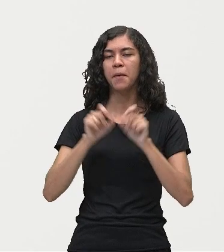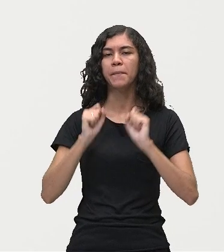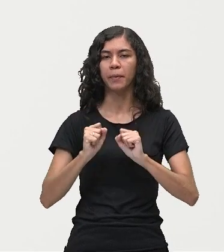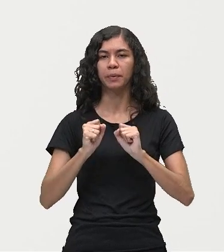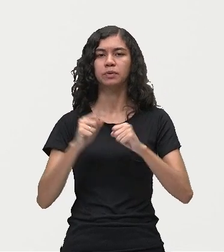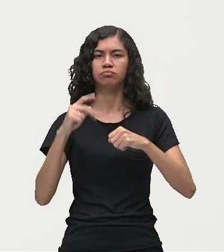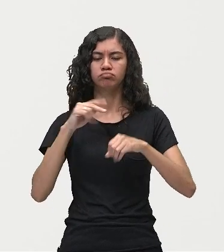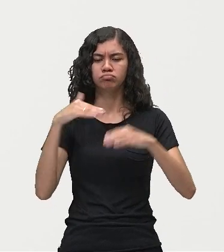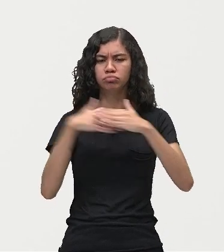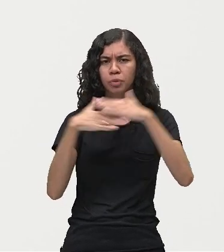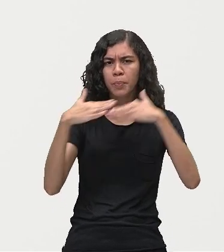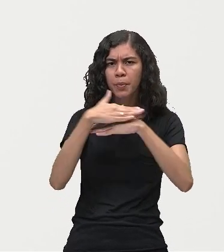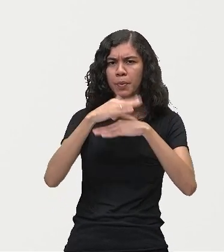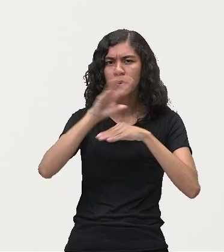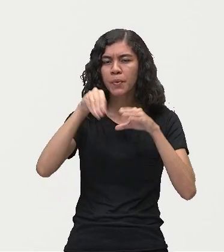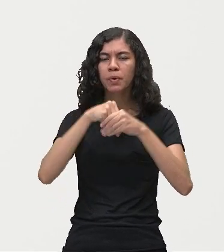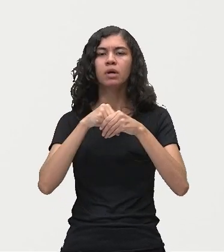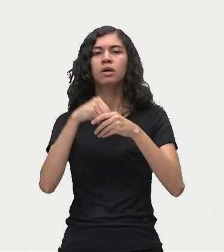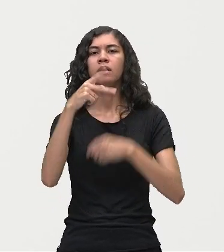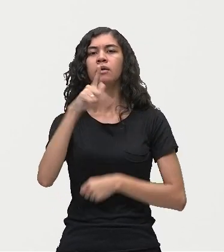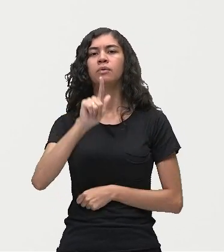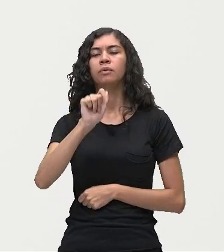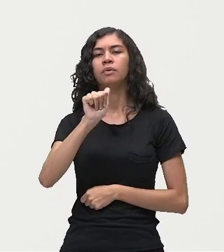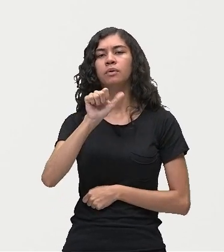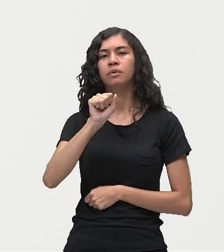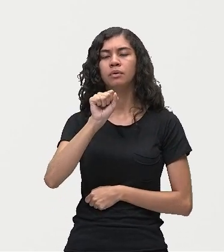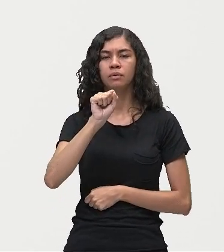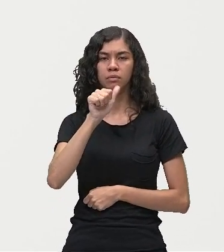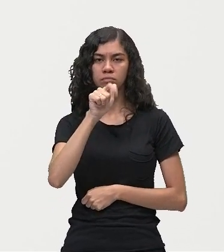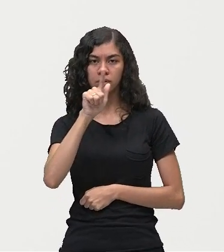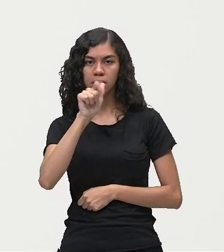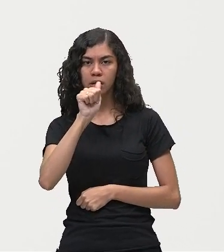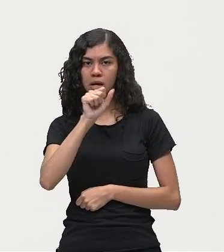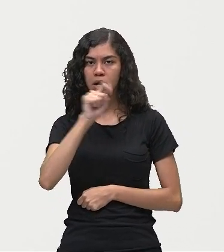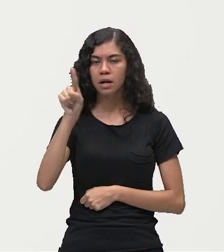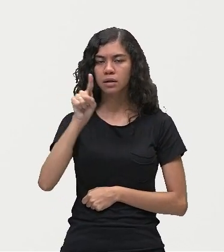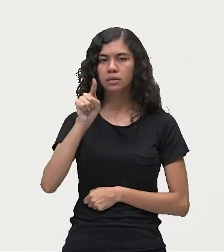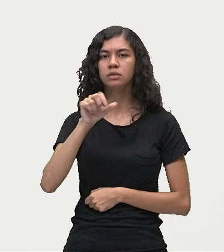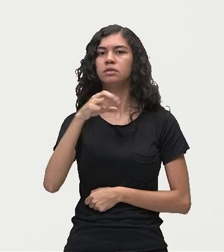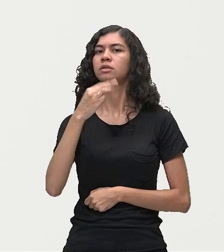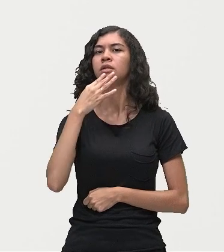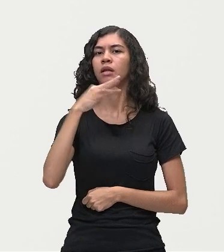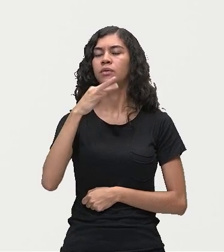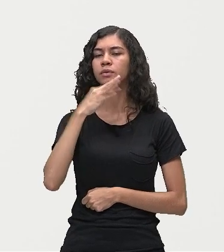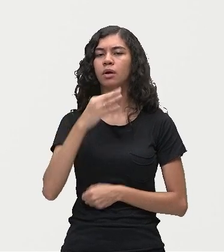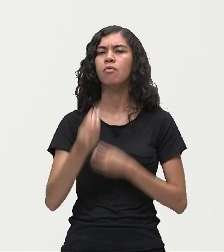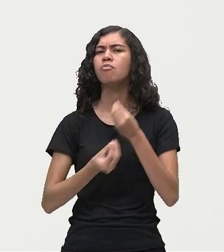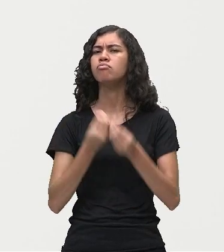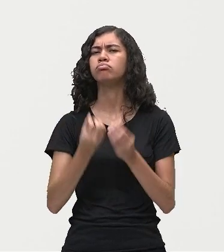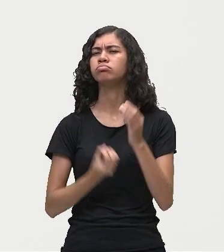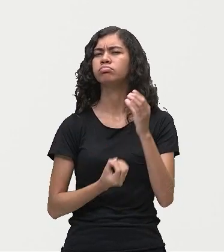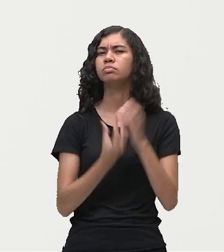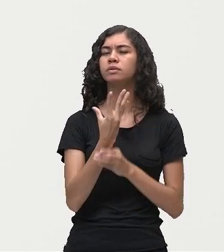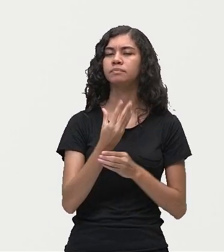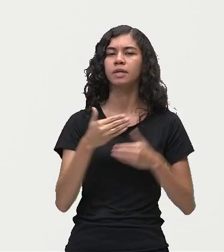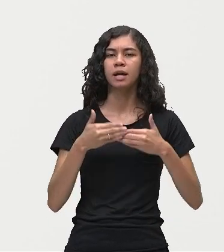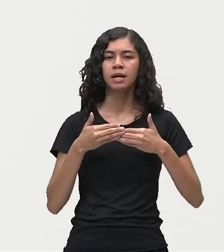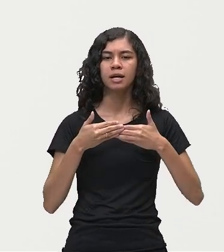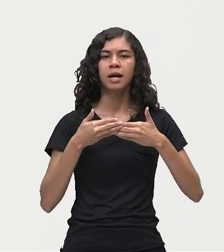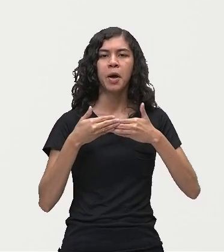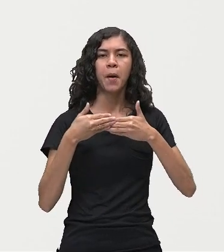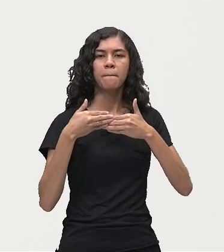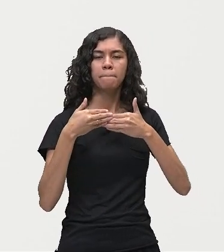natural. Então, para resumir, como é que foram formados petróleo e gás natural? A partir da